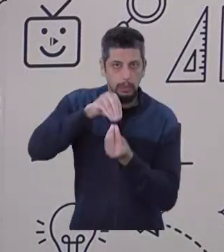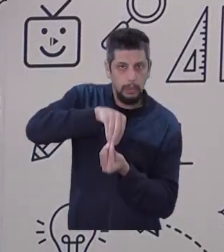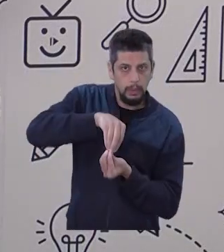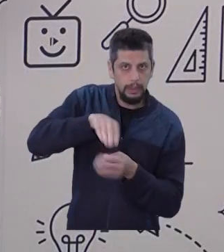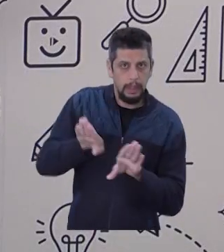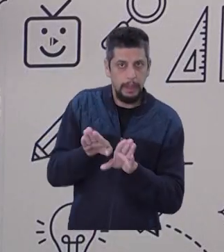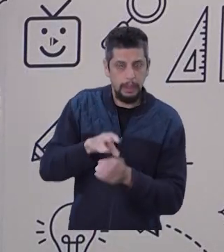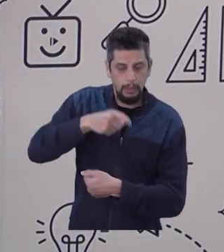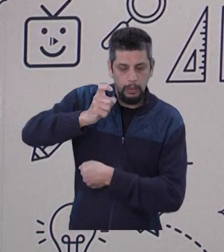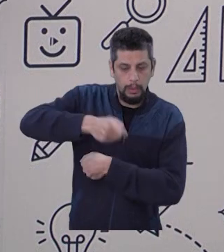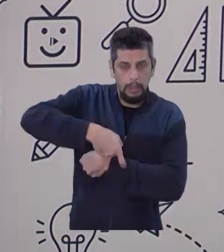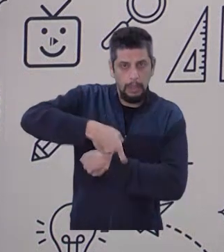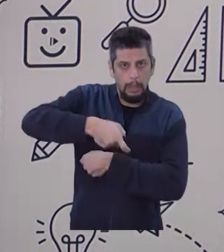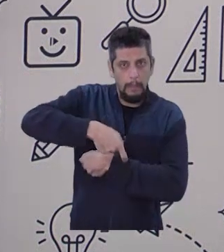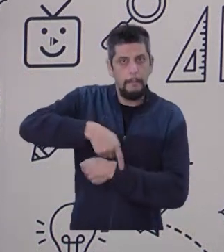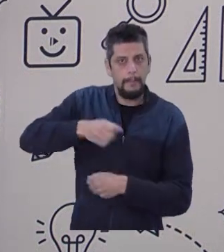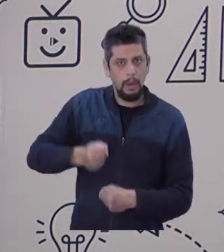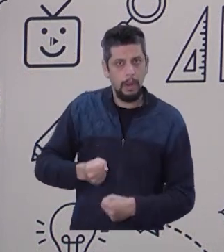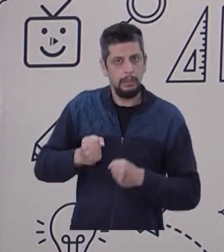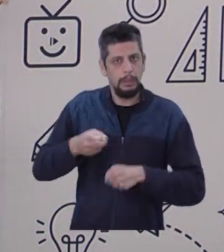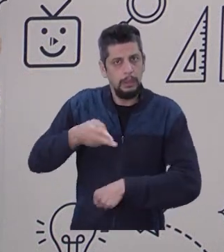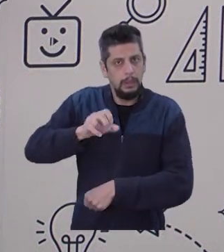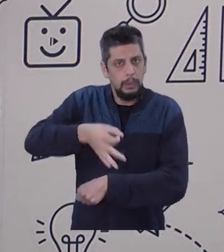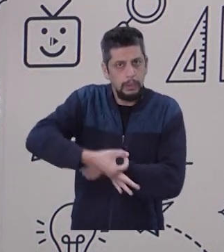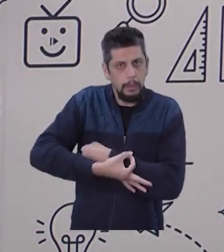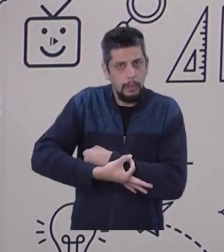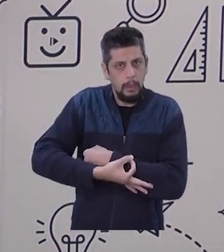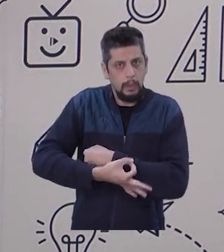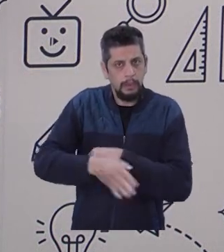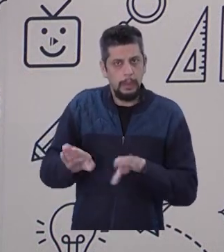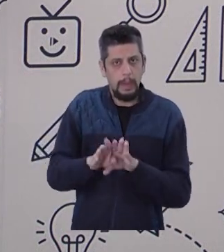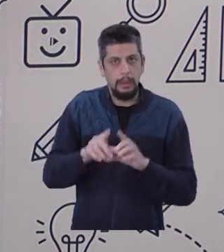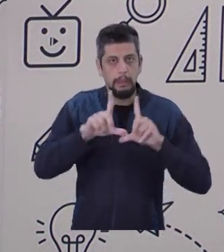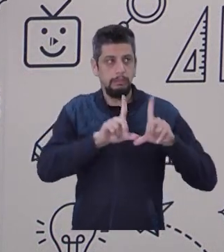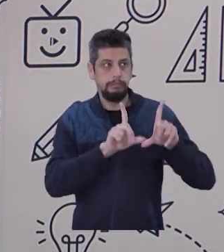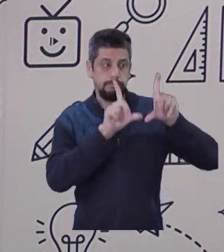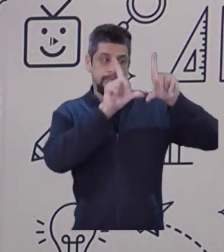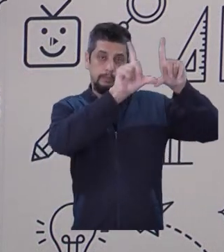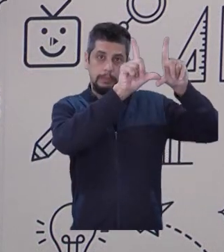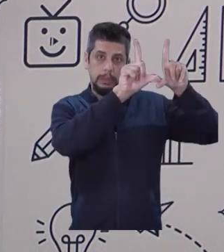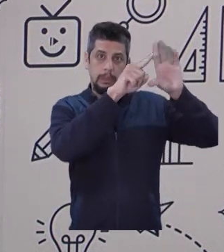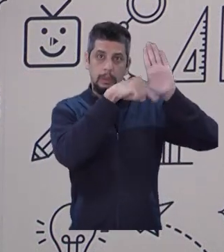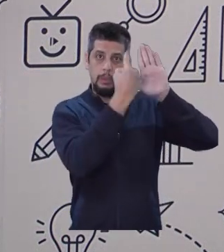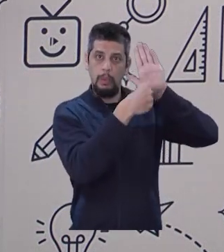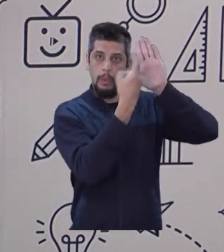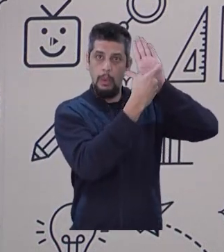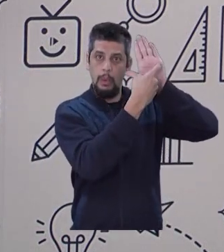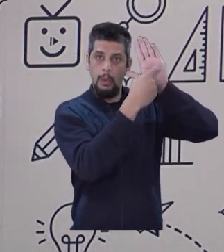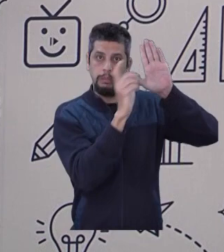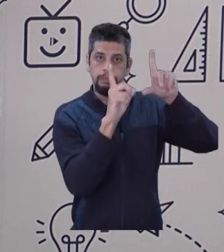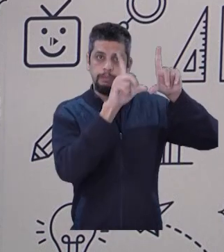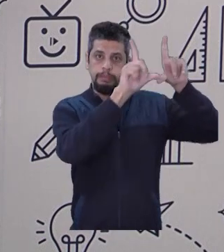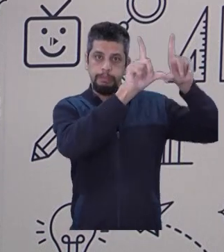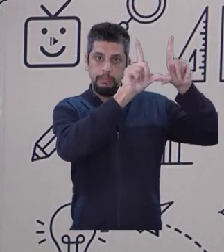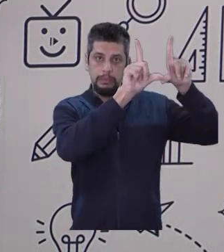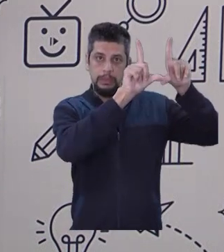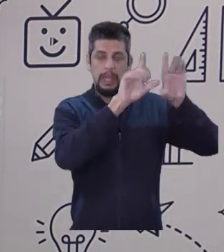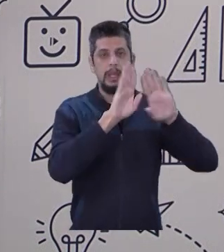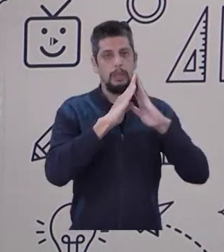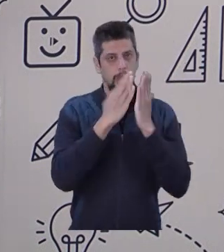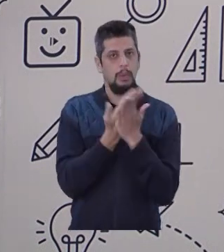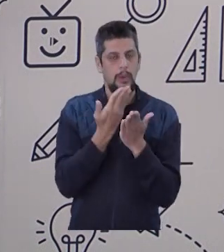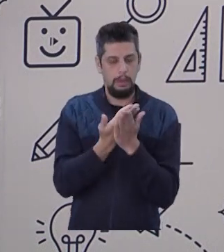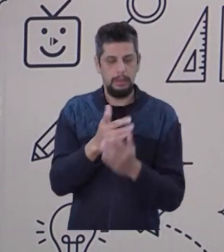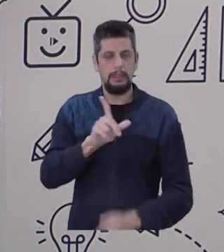né? E o relógio, pode ser o de pulso ou o relógio de parede. Mas são isso também. É, muito de parede, às vezes nas instituições a gente